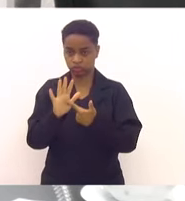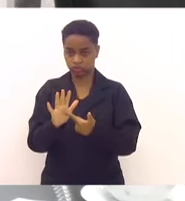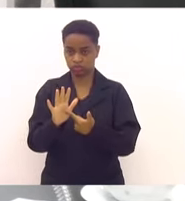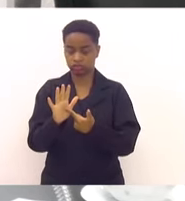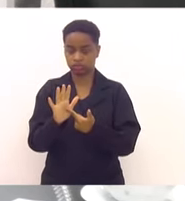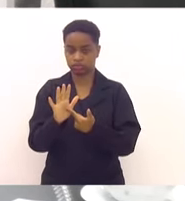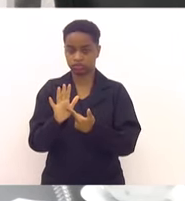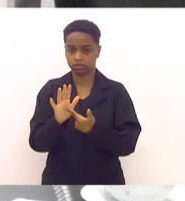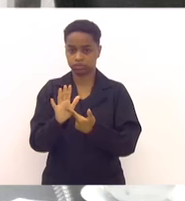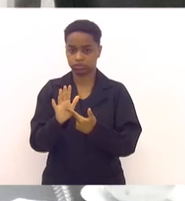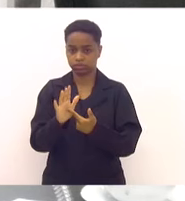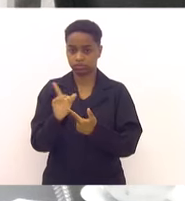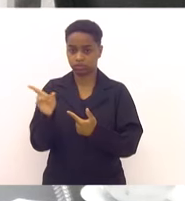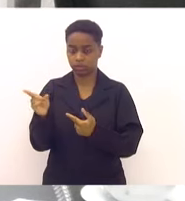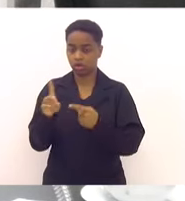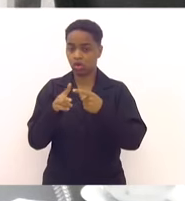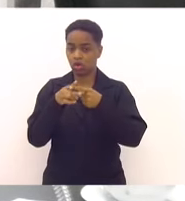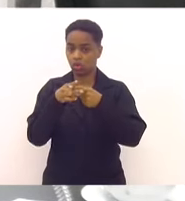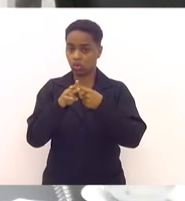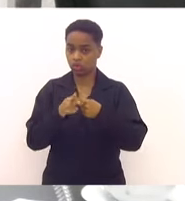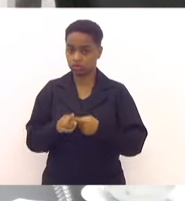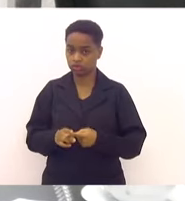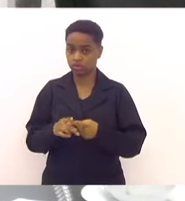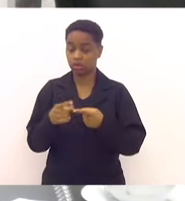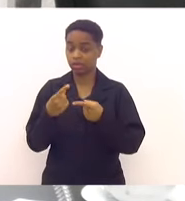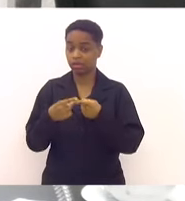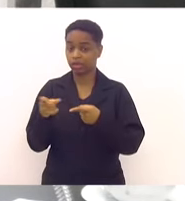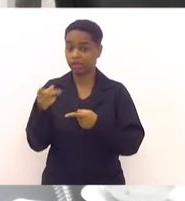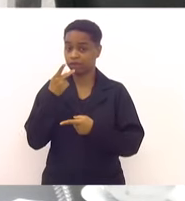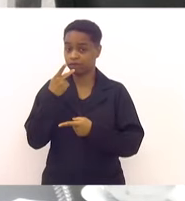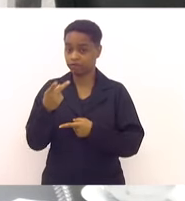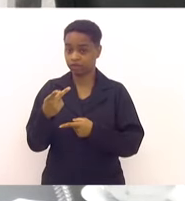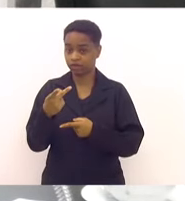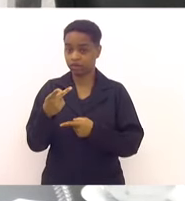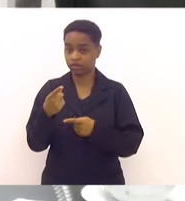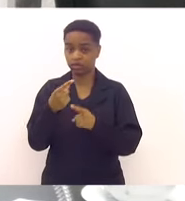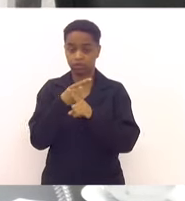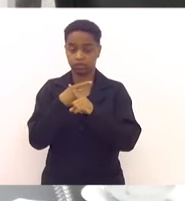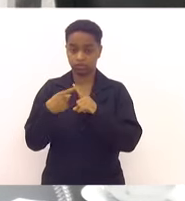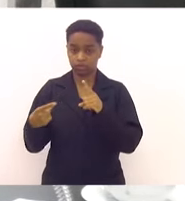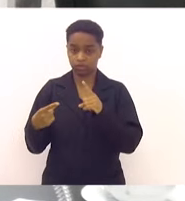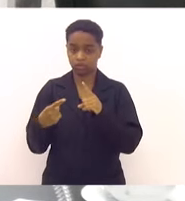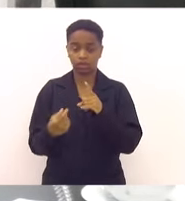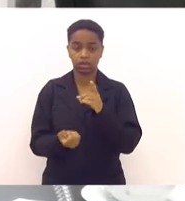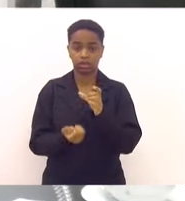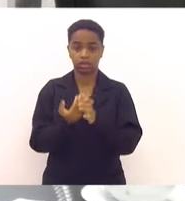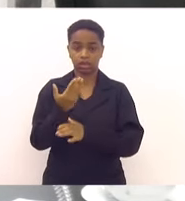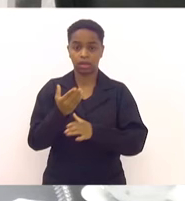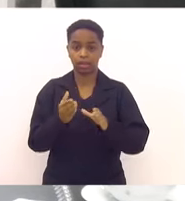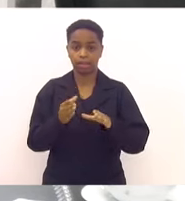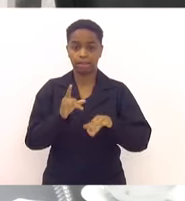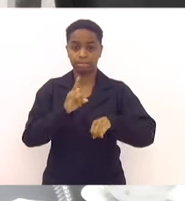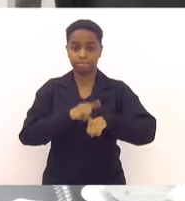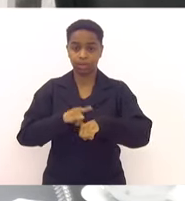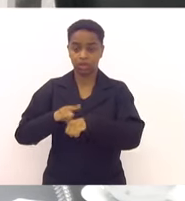apresentada pelo deputado Delaroli, ele corrige, porque ele fala o seguinte: veda a disponibilização e instalação de banheiros